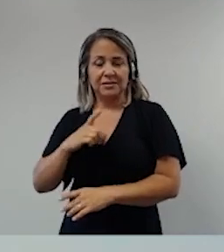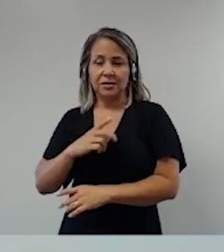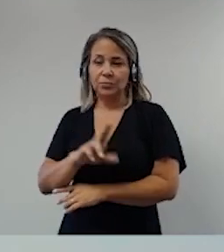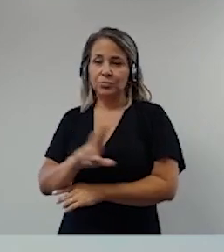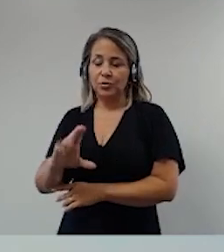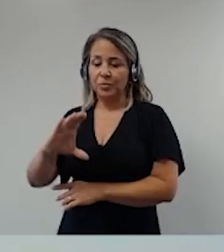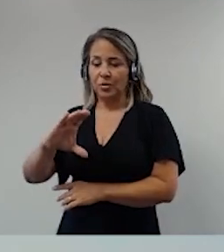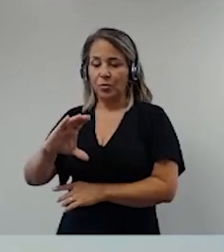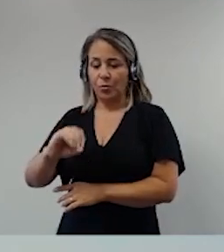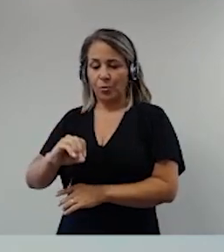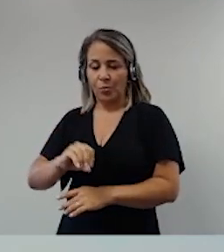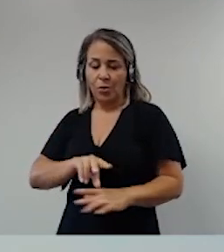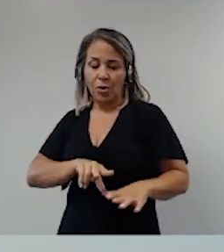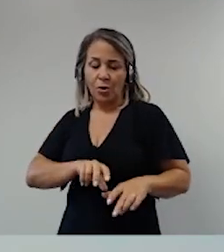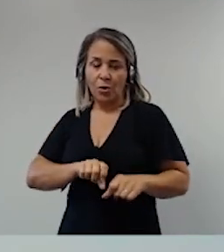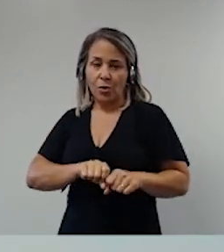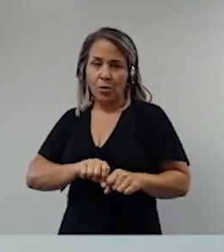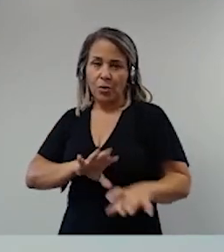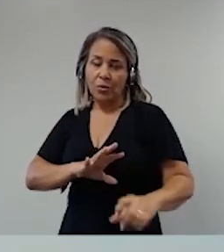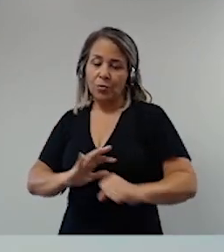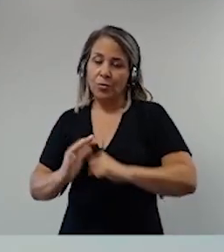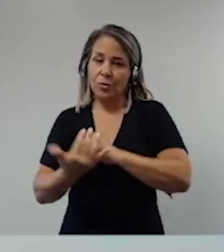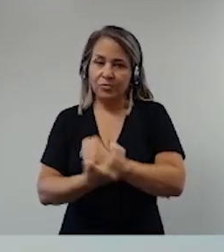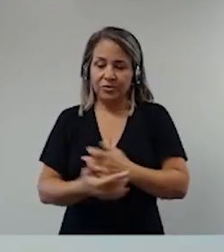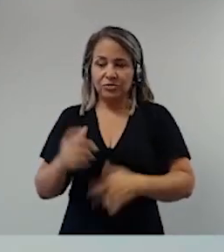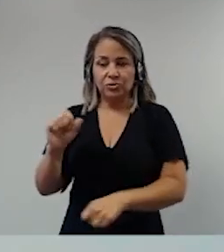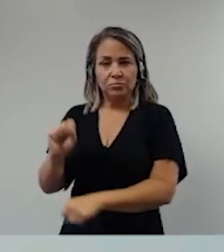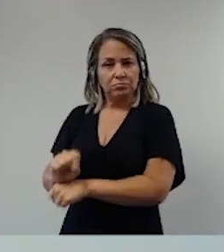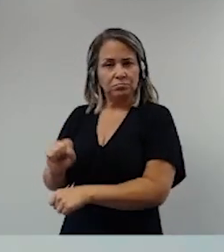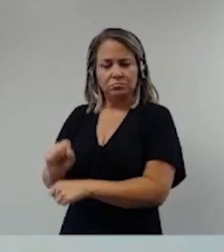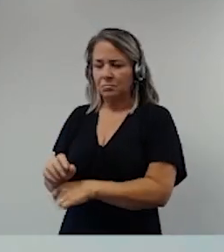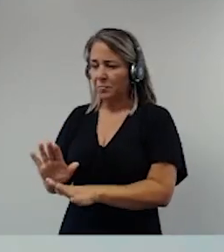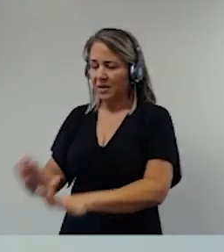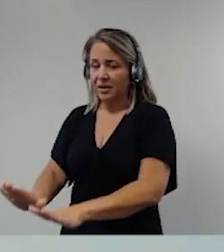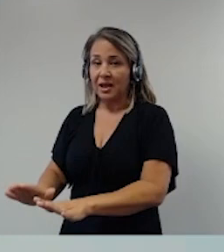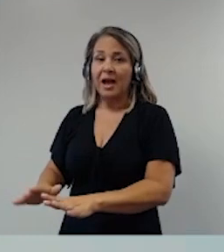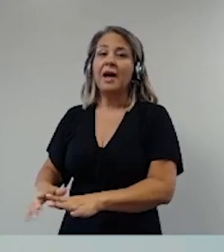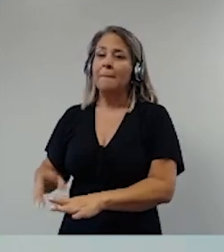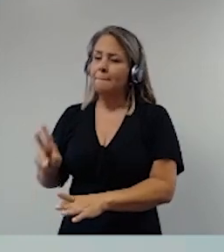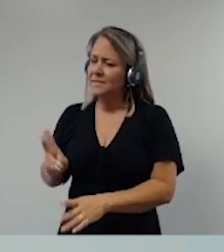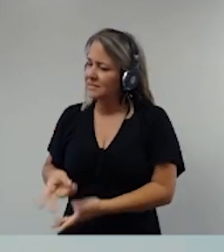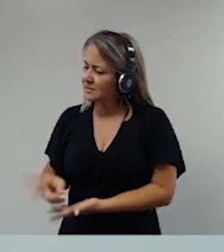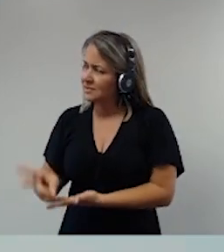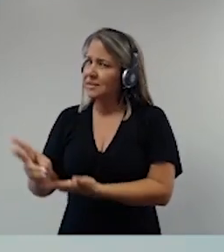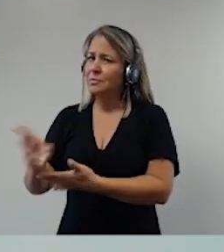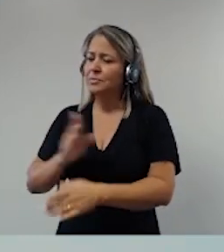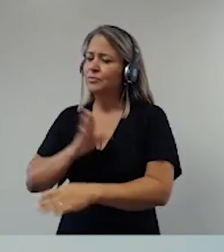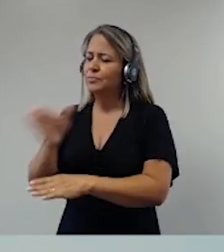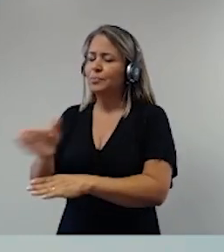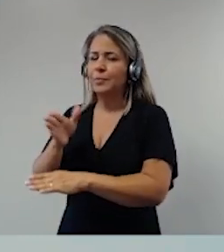a coordenar toda a atuação no Brasil, e eu não deixei de ir nem um dia ao comitê.